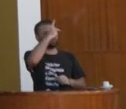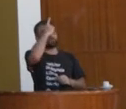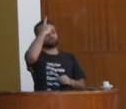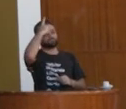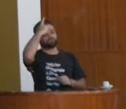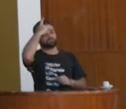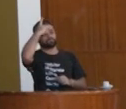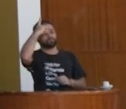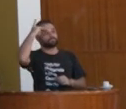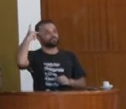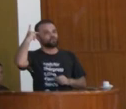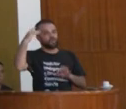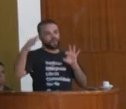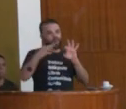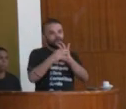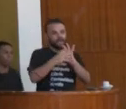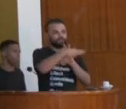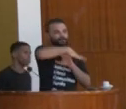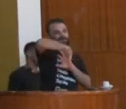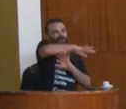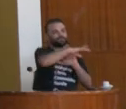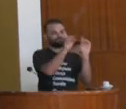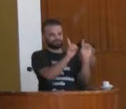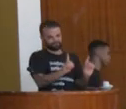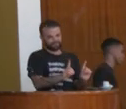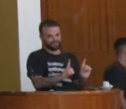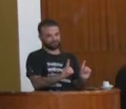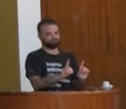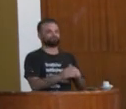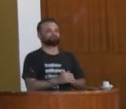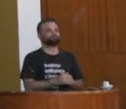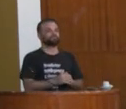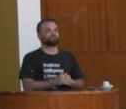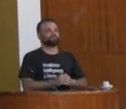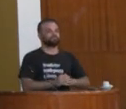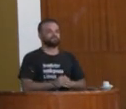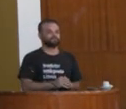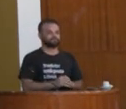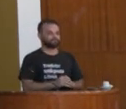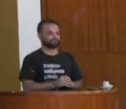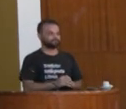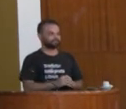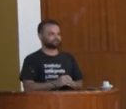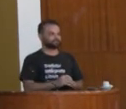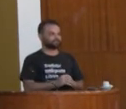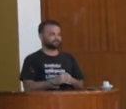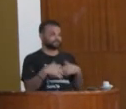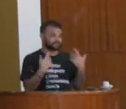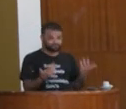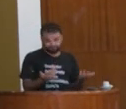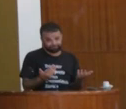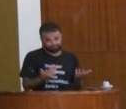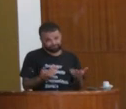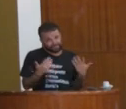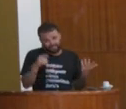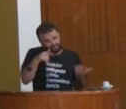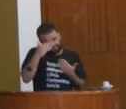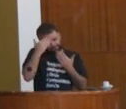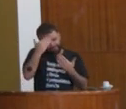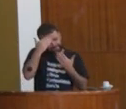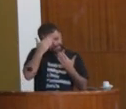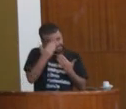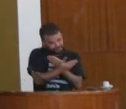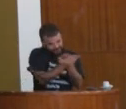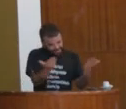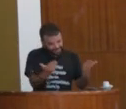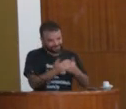de ligadas à pessoa com deficiência e outros, né? Mas agradecer a vocês que nos dão